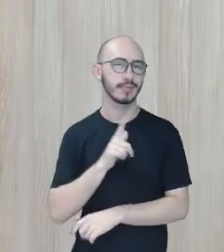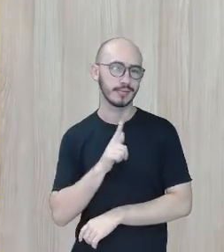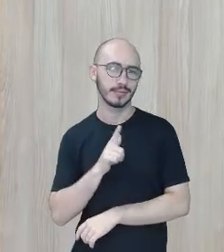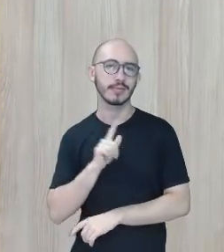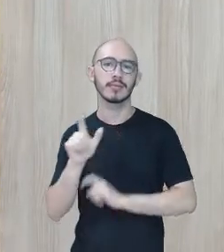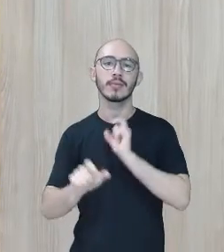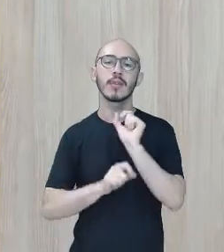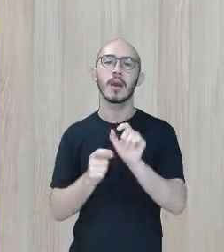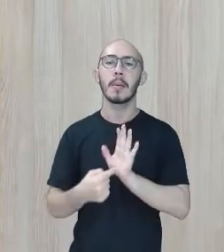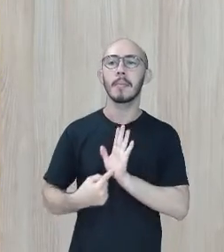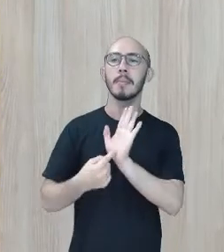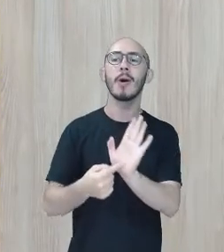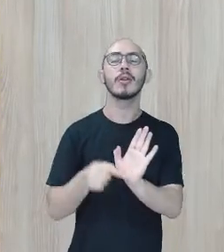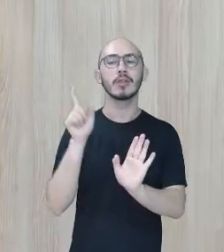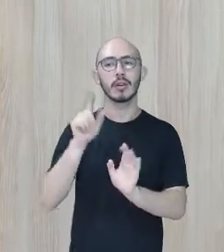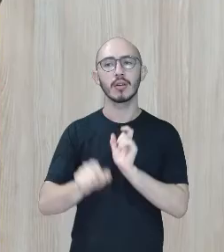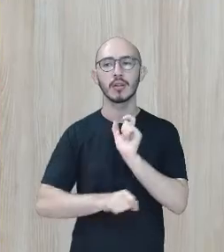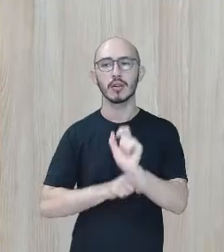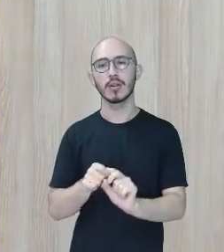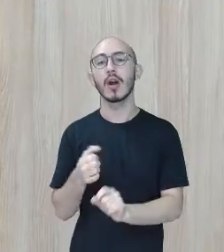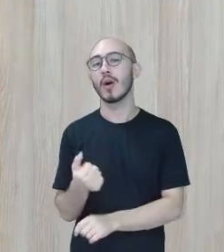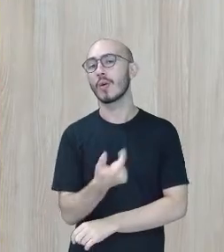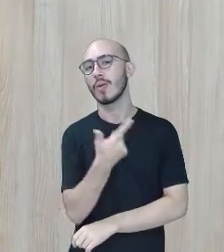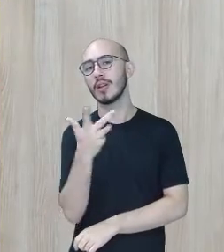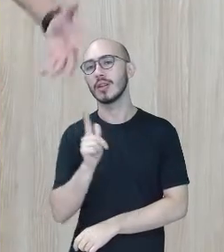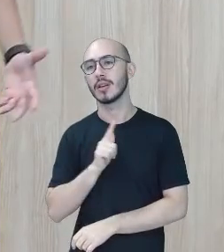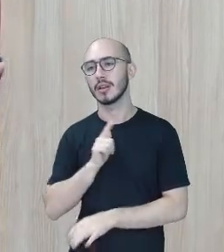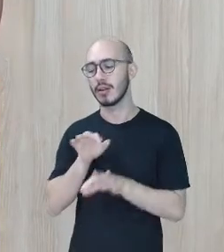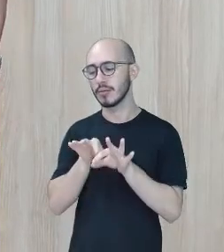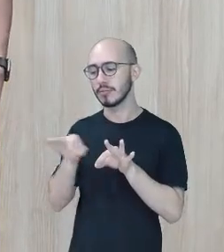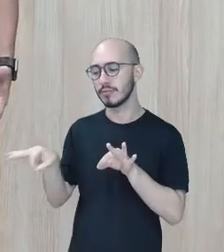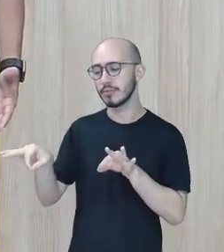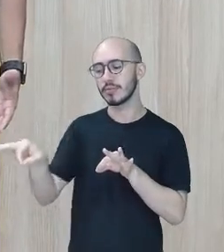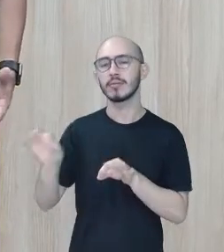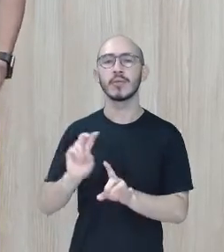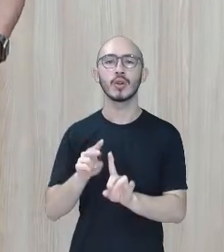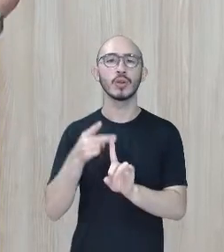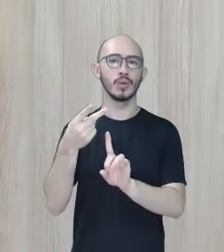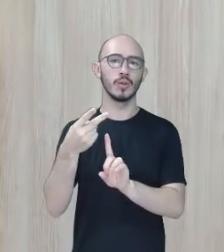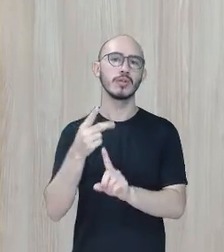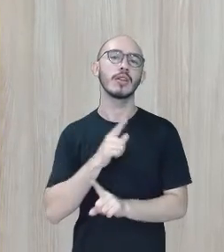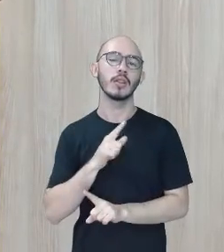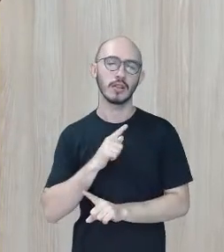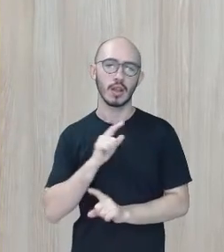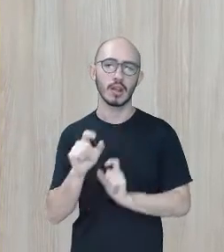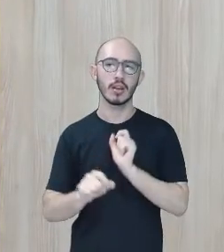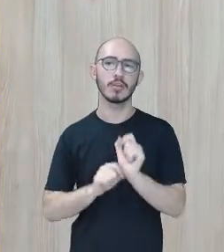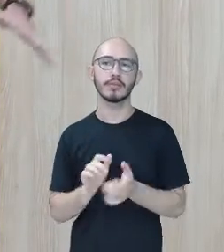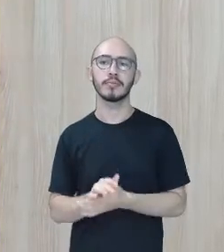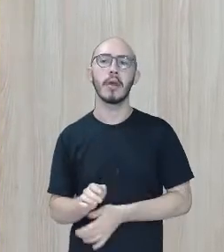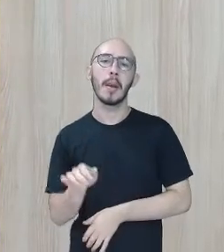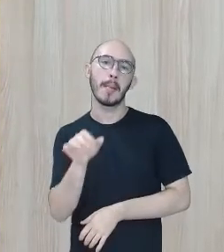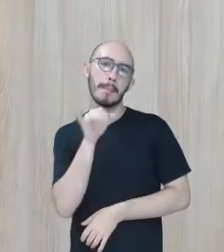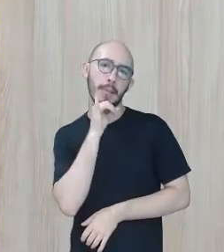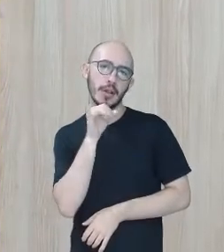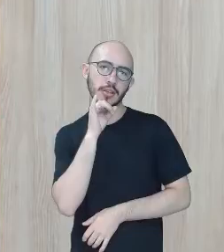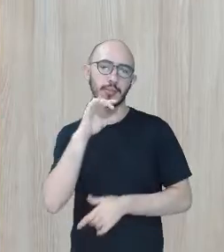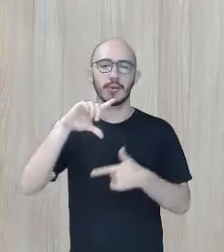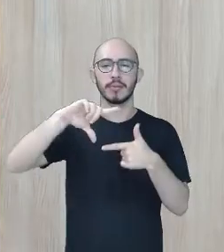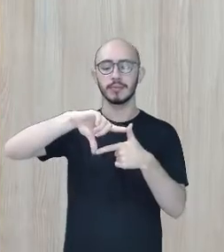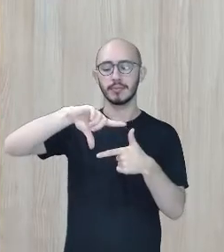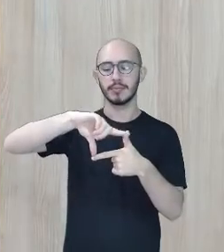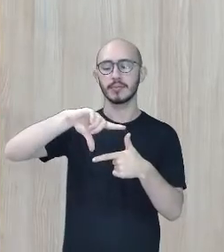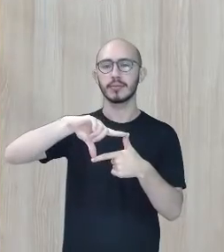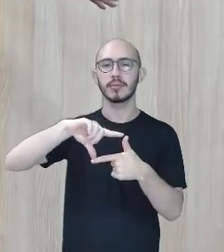certo? É indicando justamente a quantidade de dimensão, certo? Então, quando a gente tem um retângulo, por exemplo, igual a